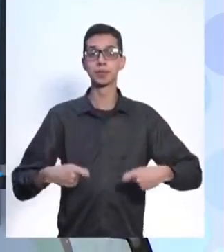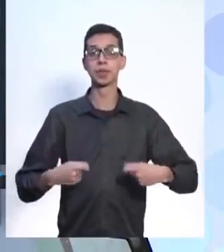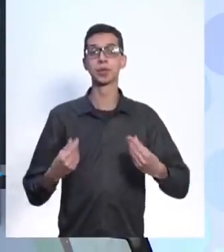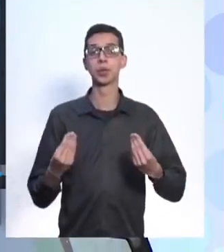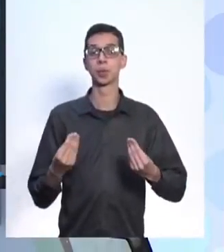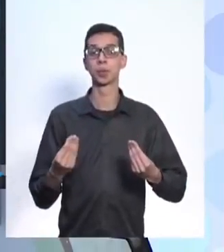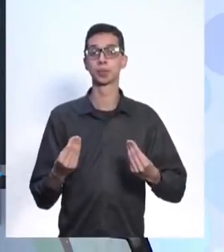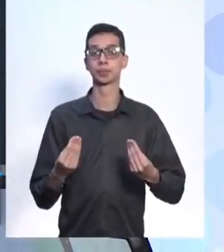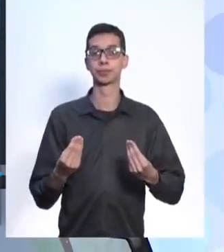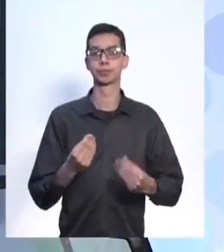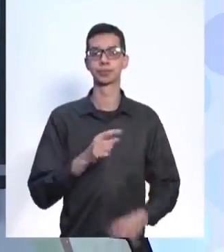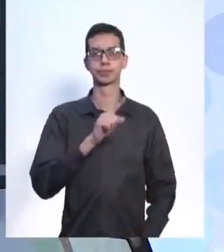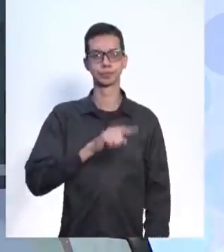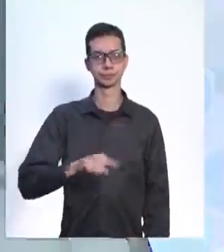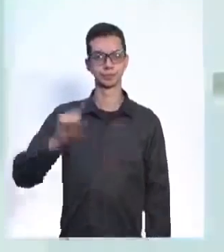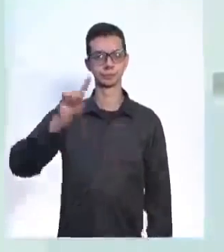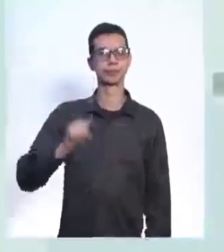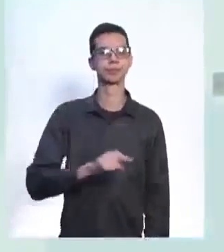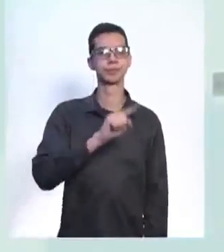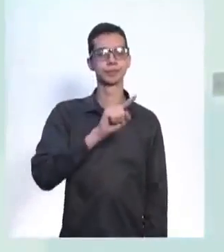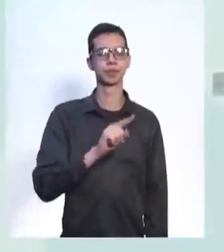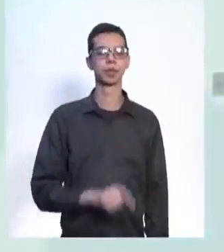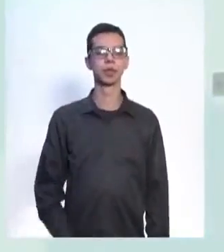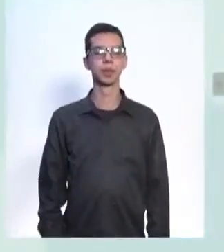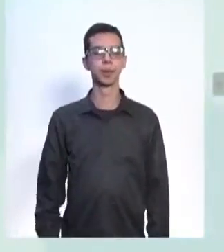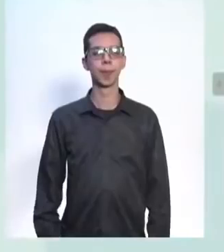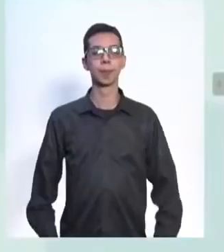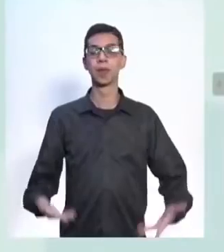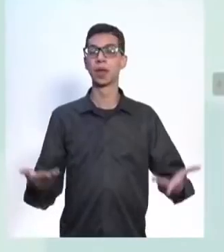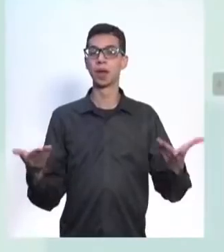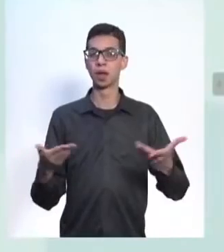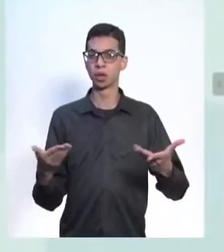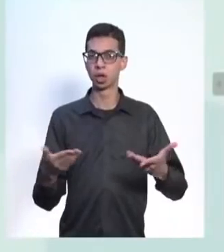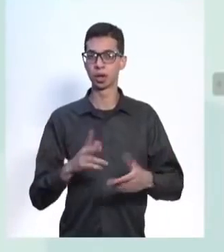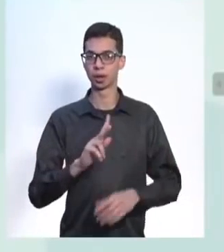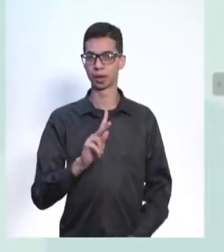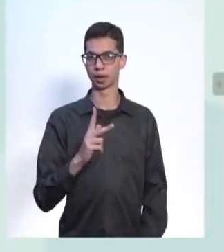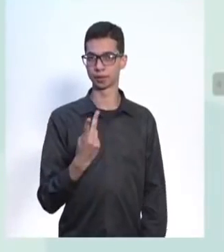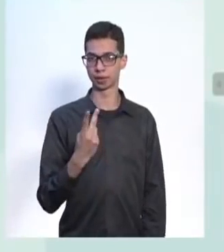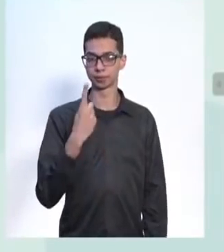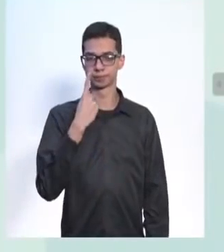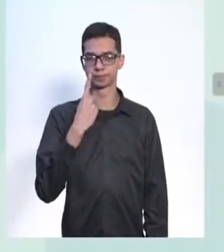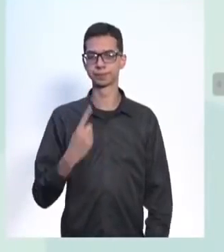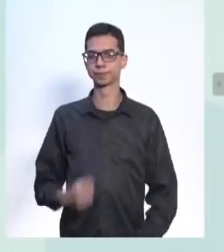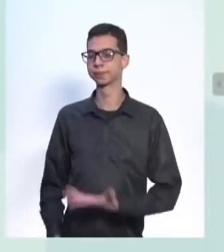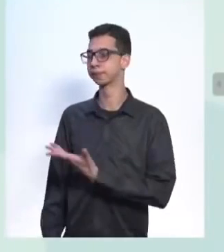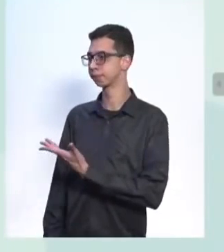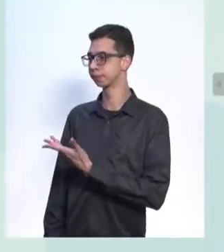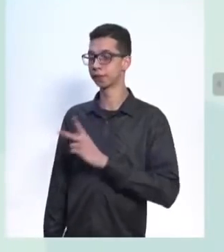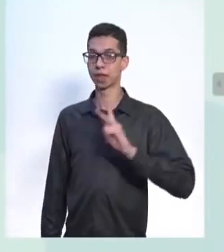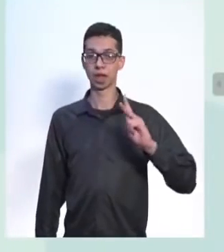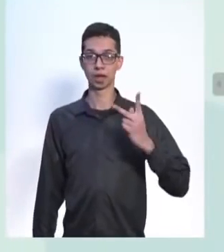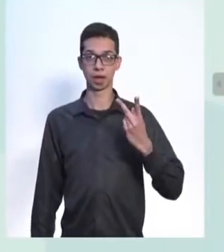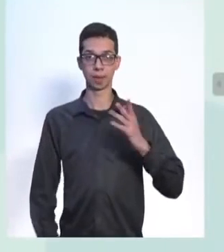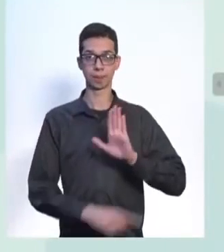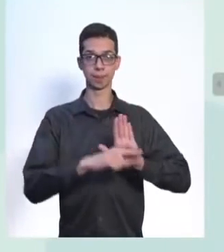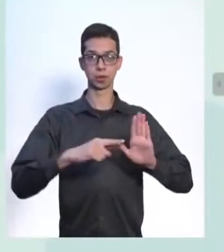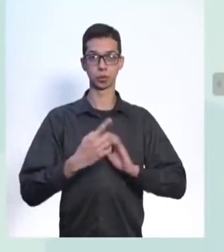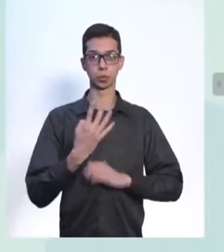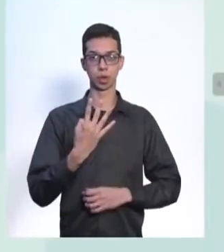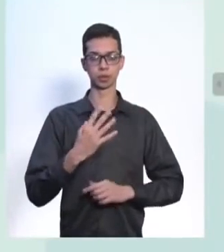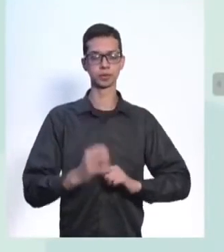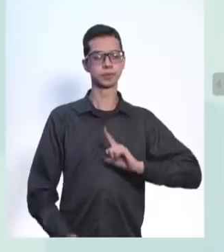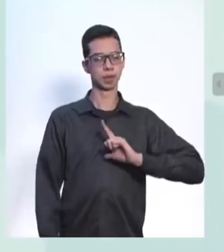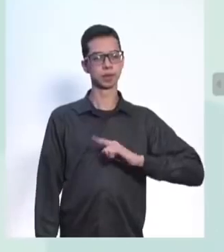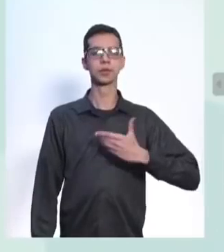cima. E agora na letra H. No H, nós temos o menos 4. Então, o A é